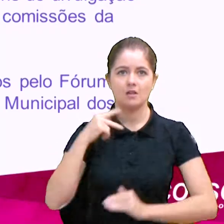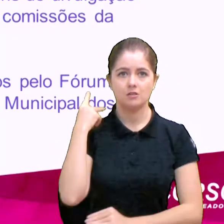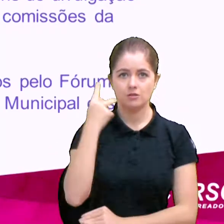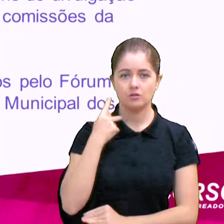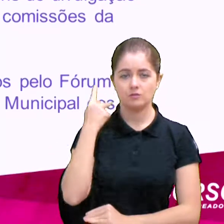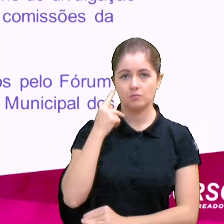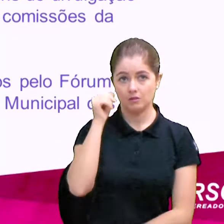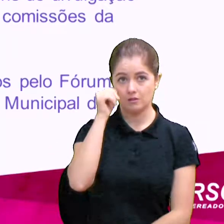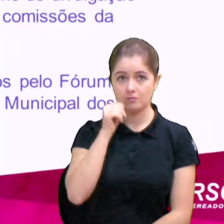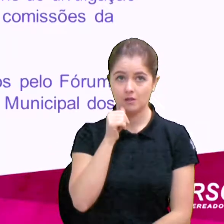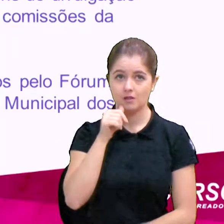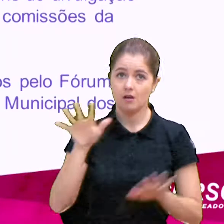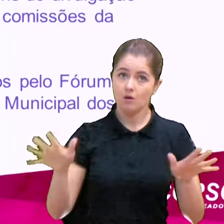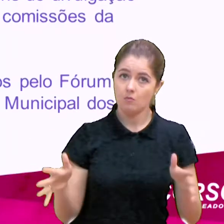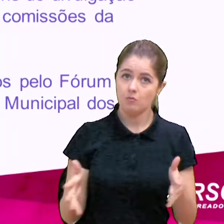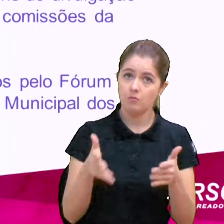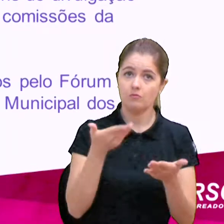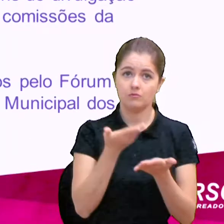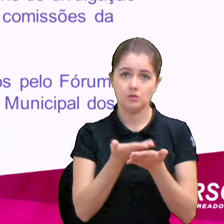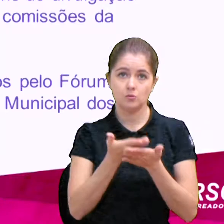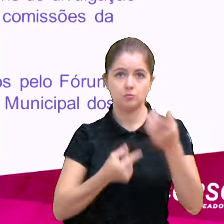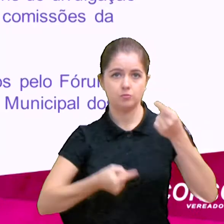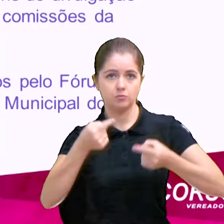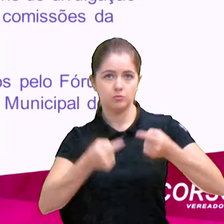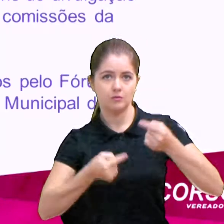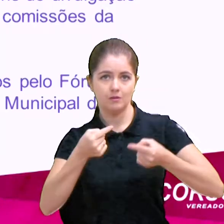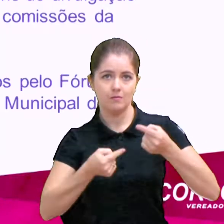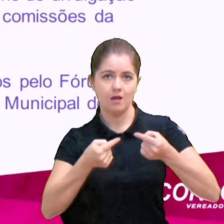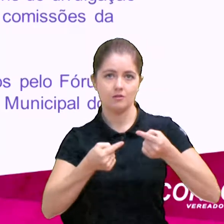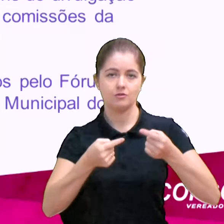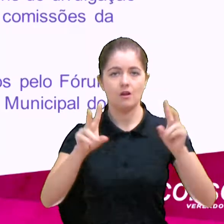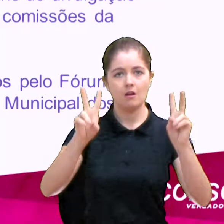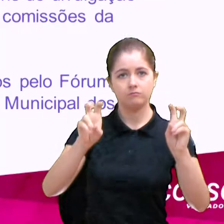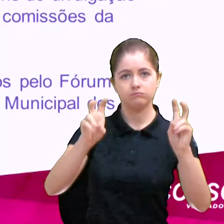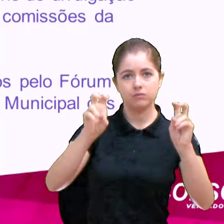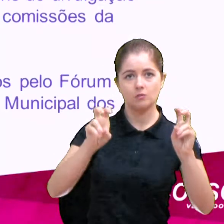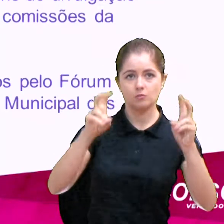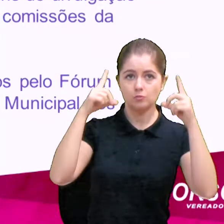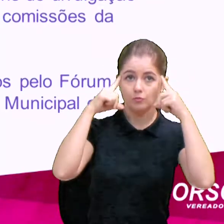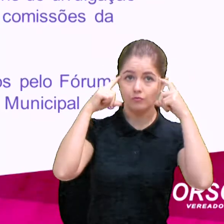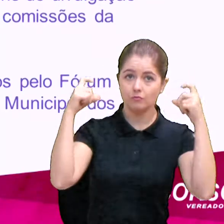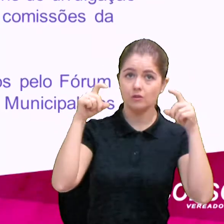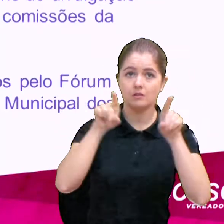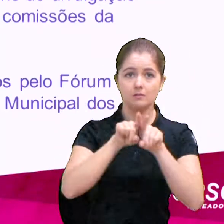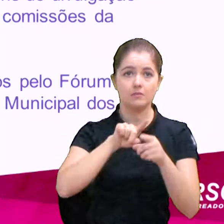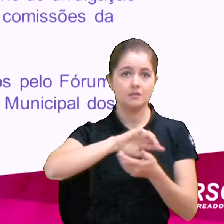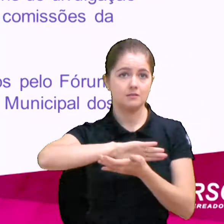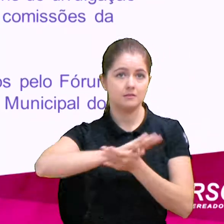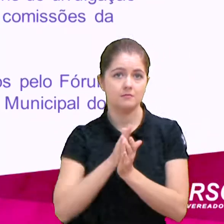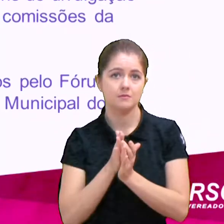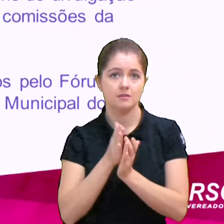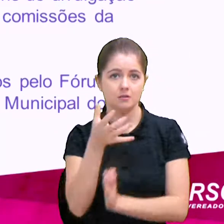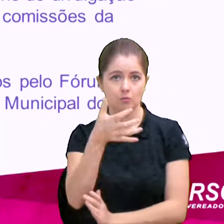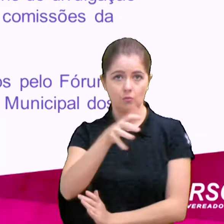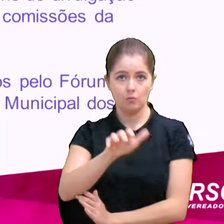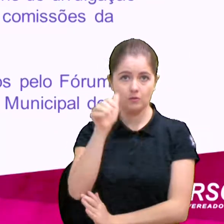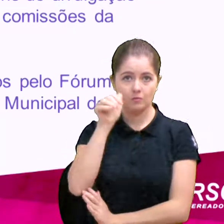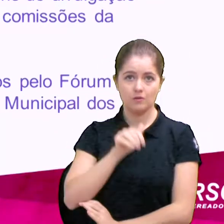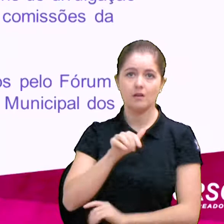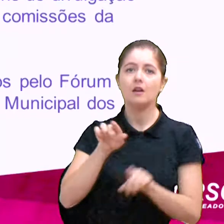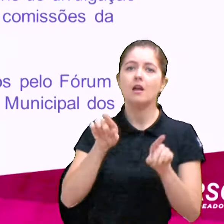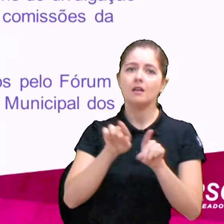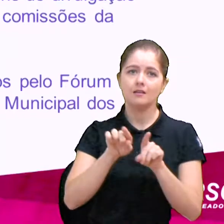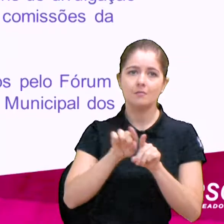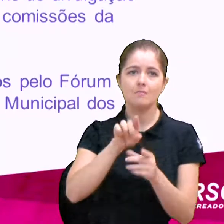estudos e debates sobre violência e discriminação contra a mulher e sobre o déficit de representação na política, inclusive para fins